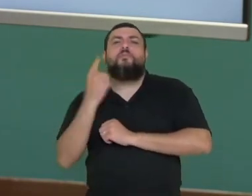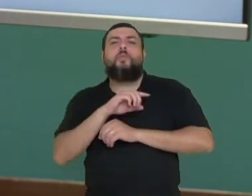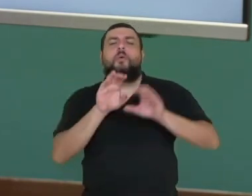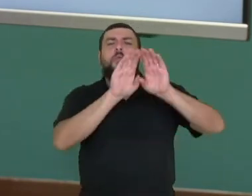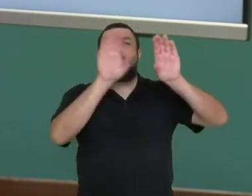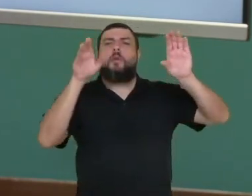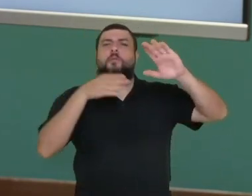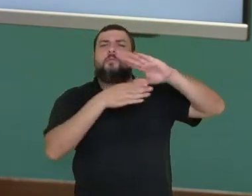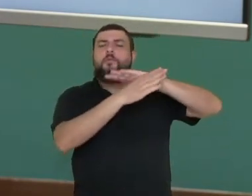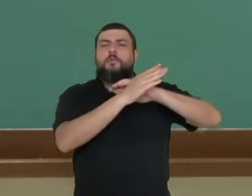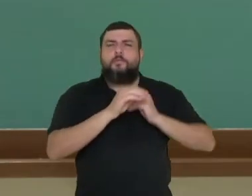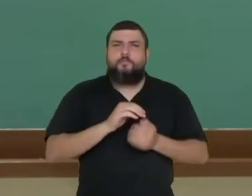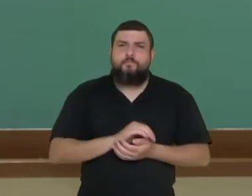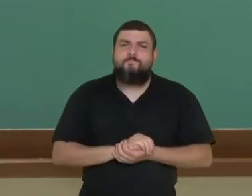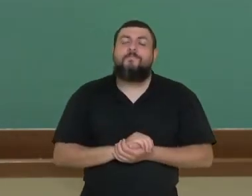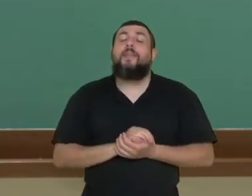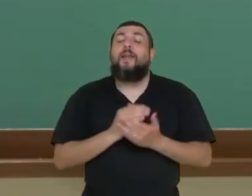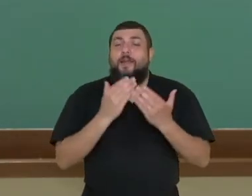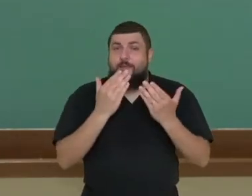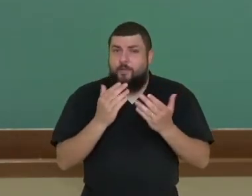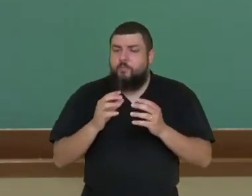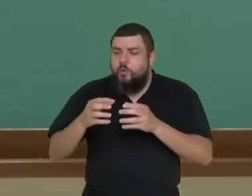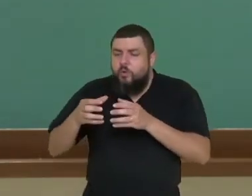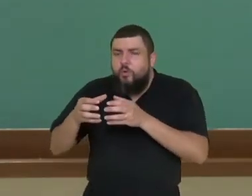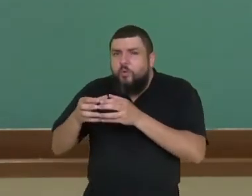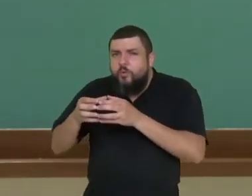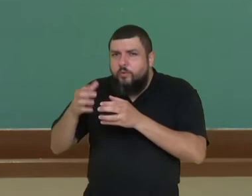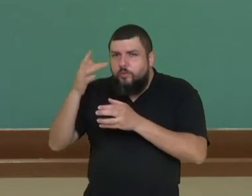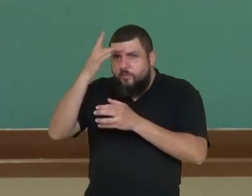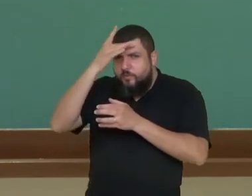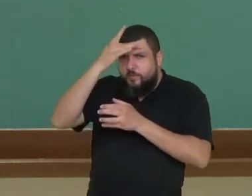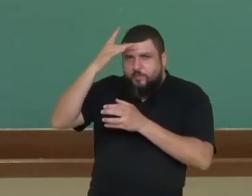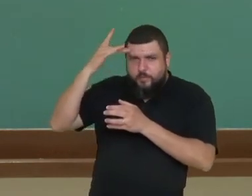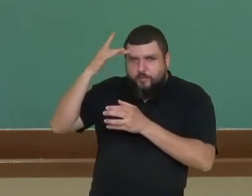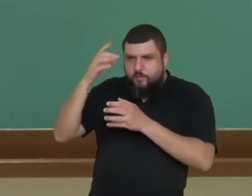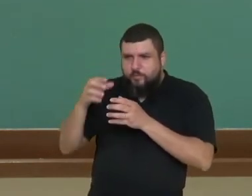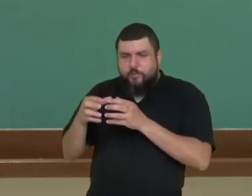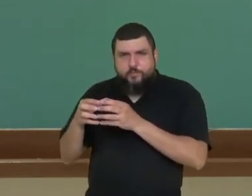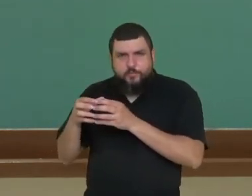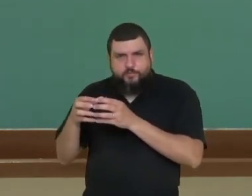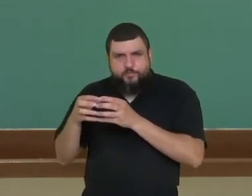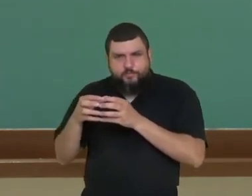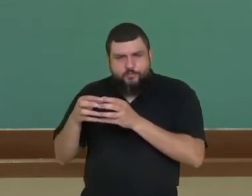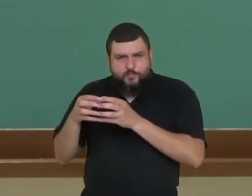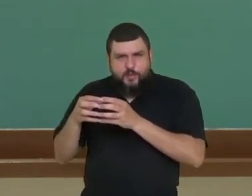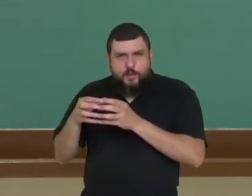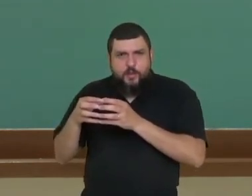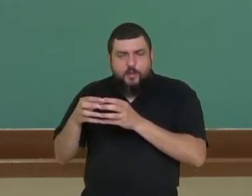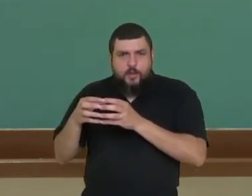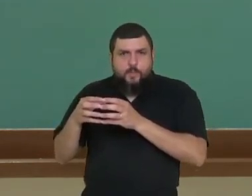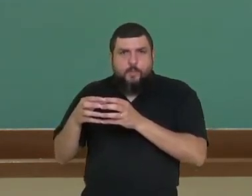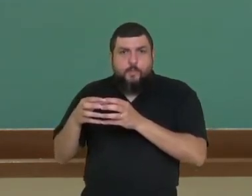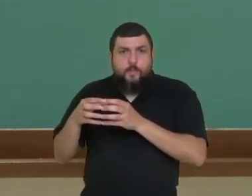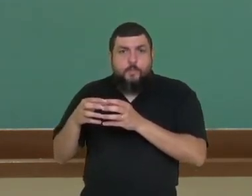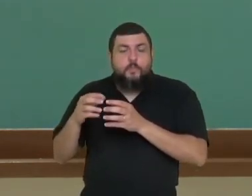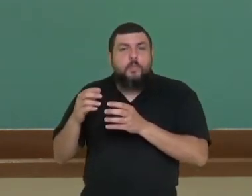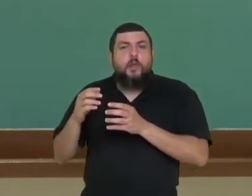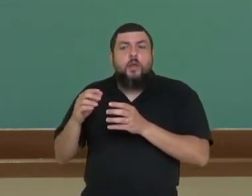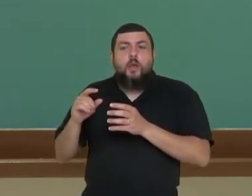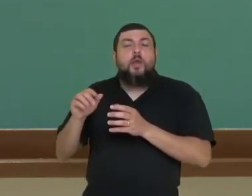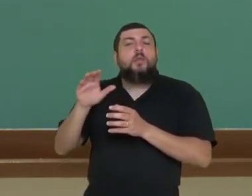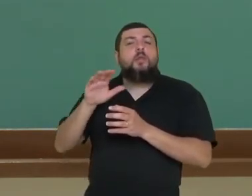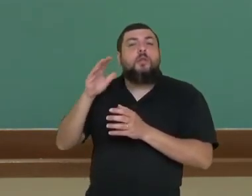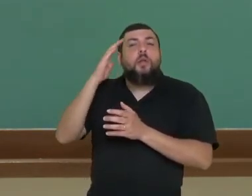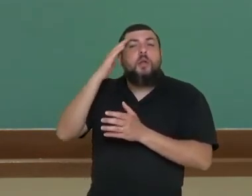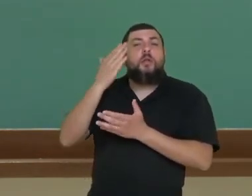um pequeno grupo de pessoas, né, no mundo islâmico que, seguindo essa crença,